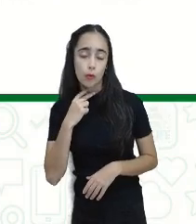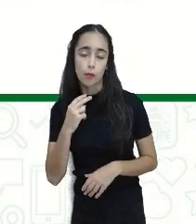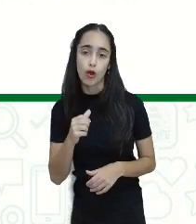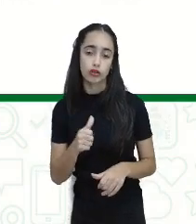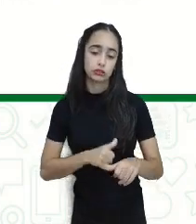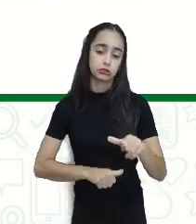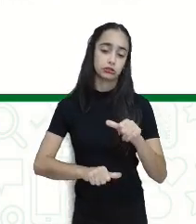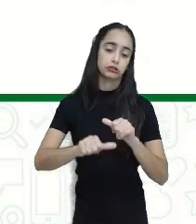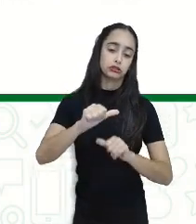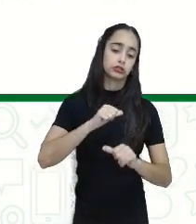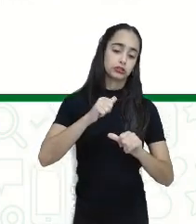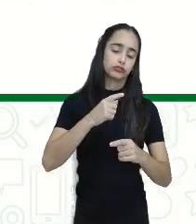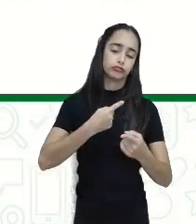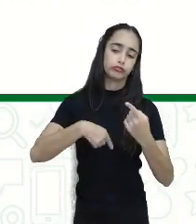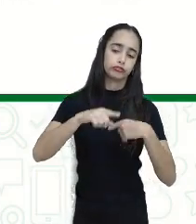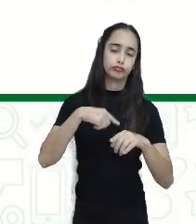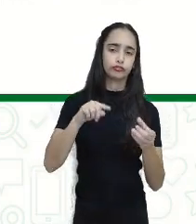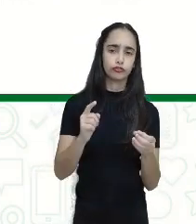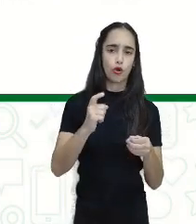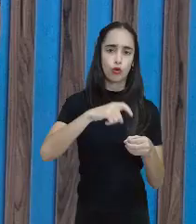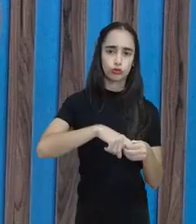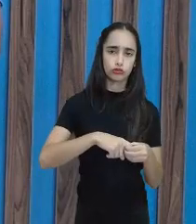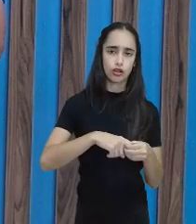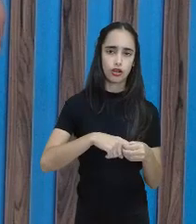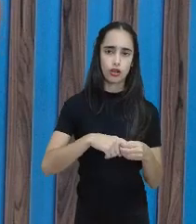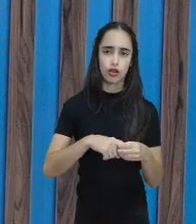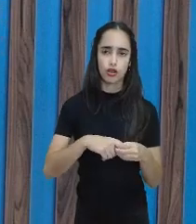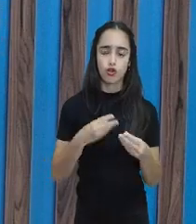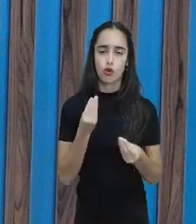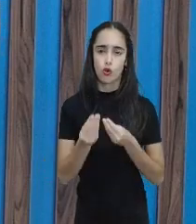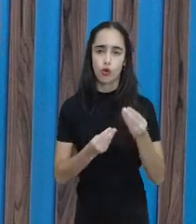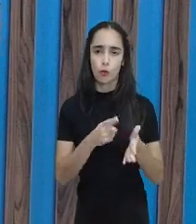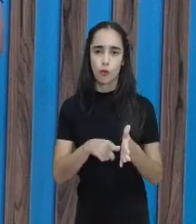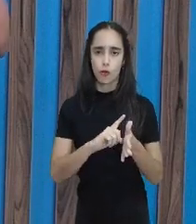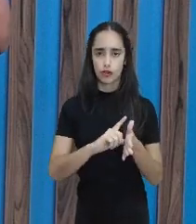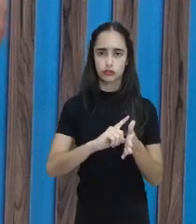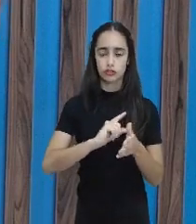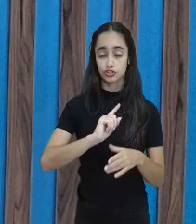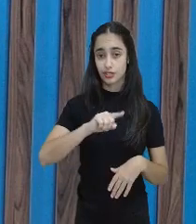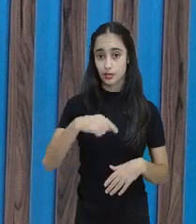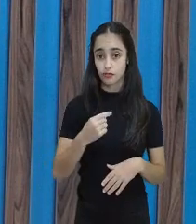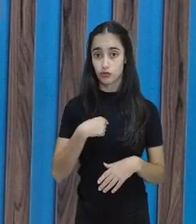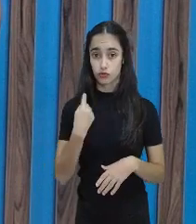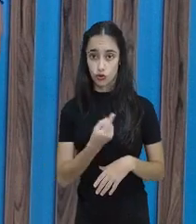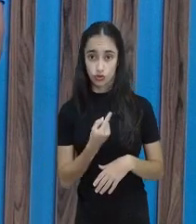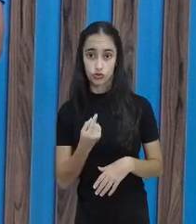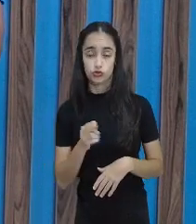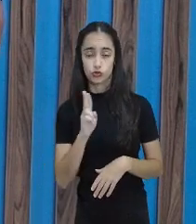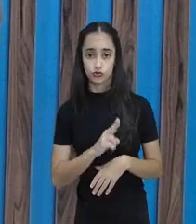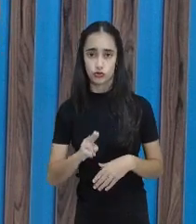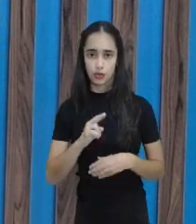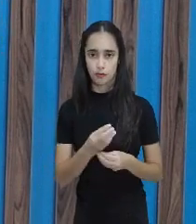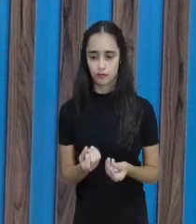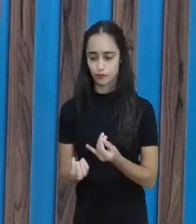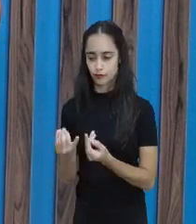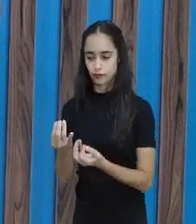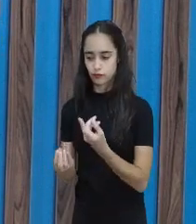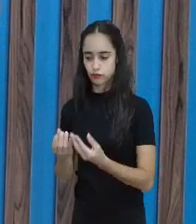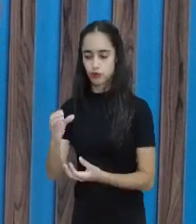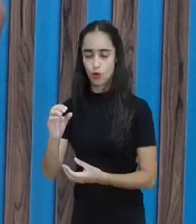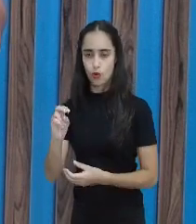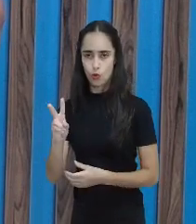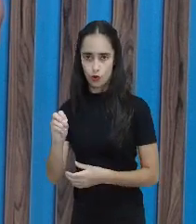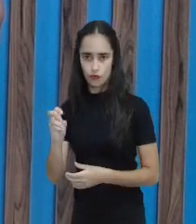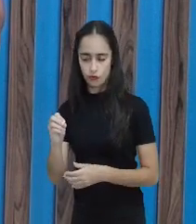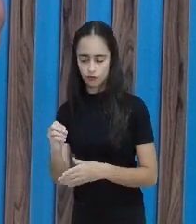transformação. Depois que a gente coloca o ovo na água fervente e ele cozinha, não